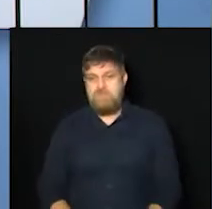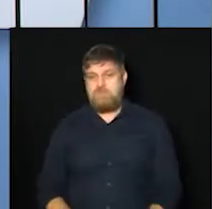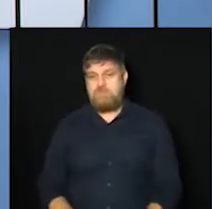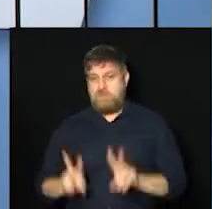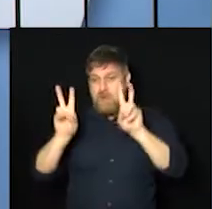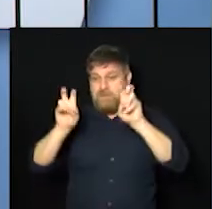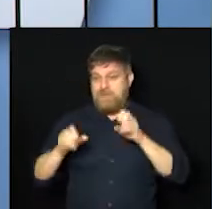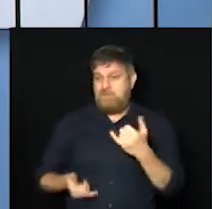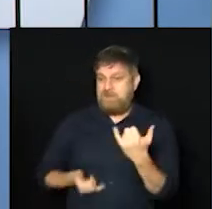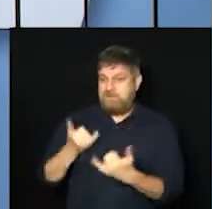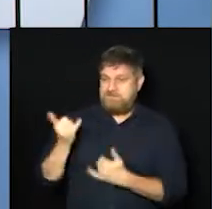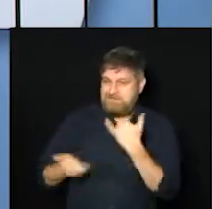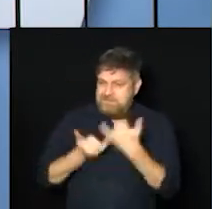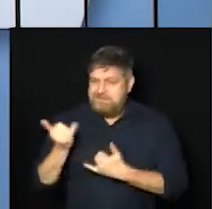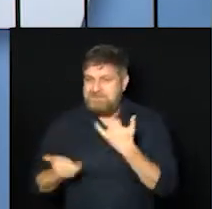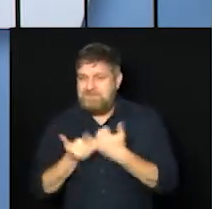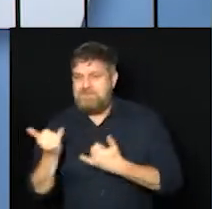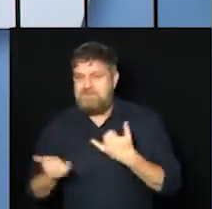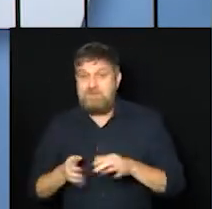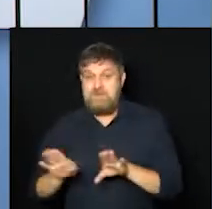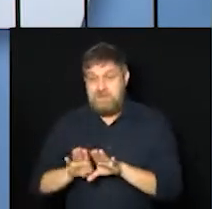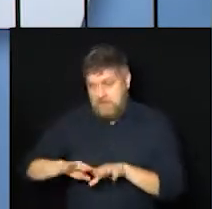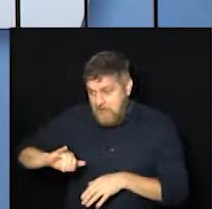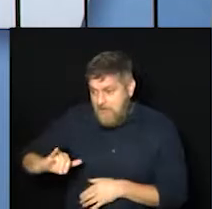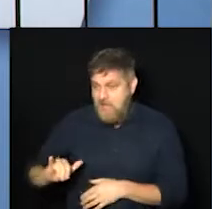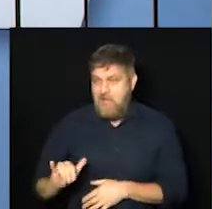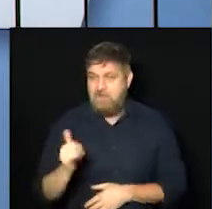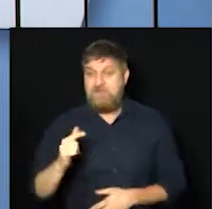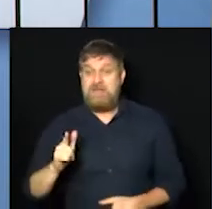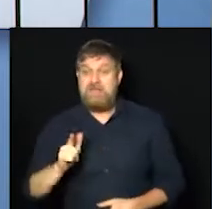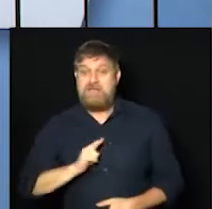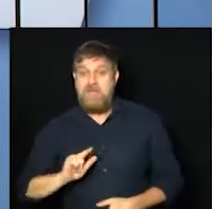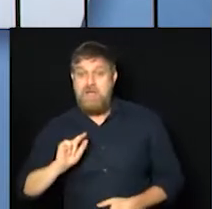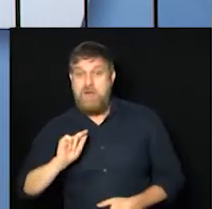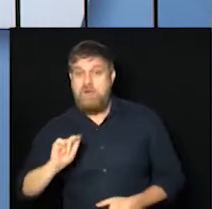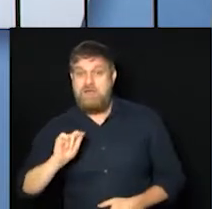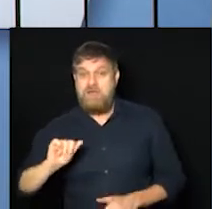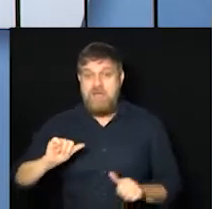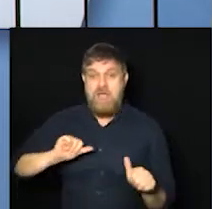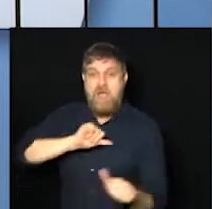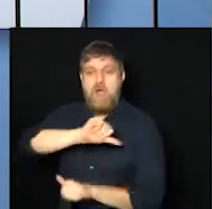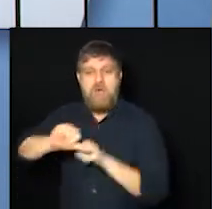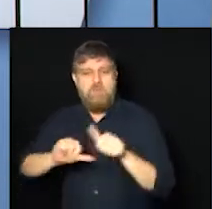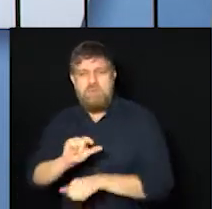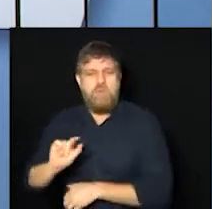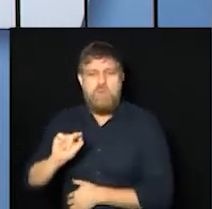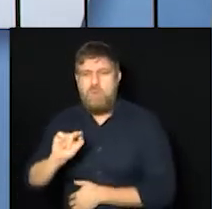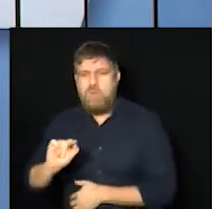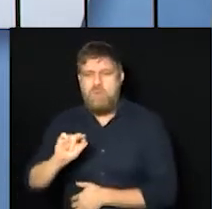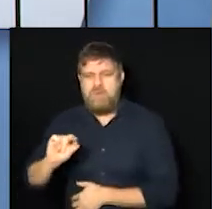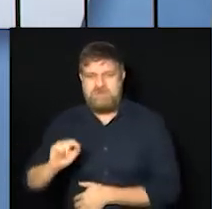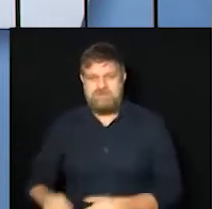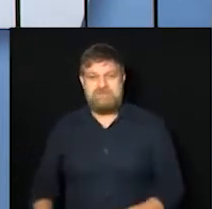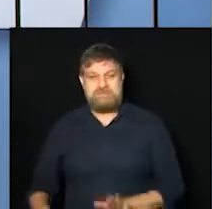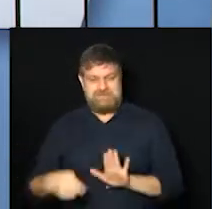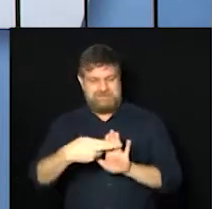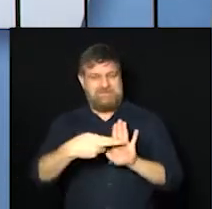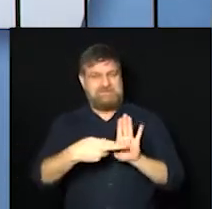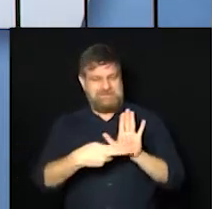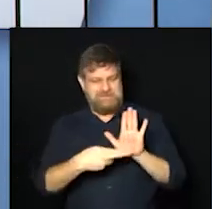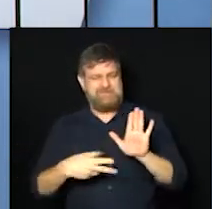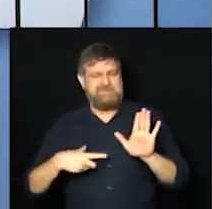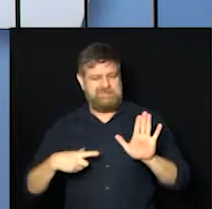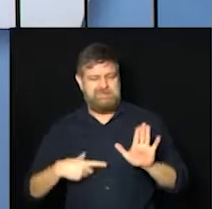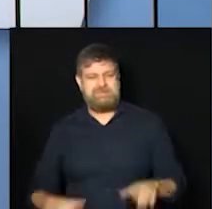de diversão, porque para se divertir, também a gente teve aí uma mudança, né, Gabriel? Os protocolos. Isso, com todos